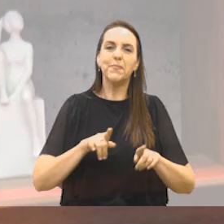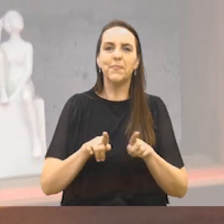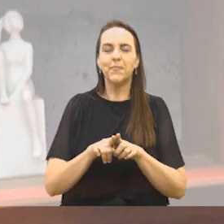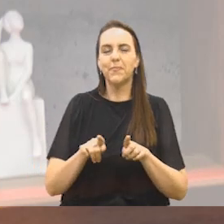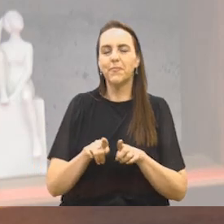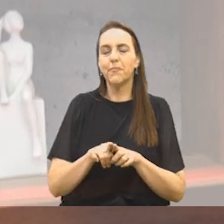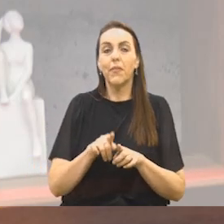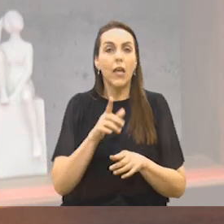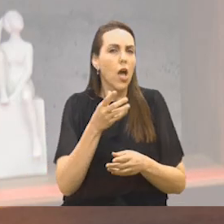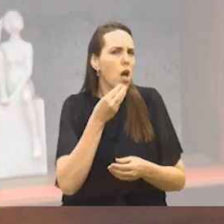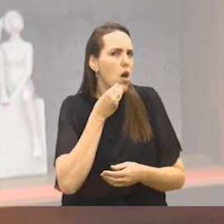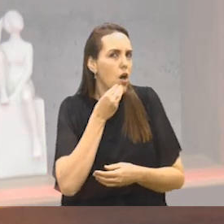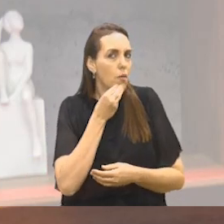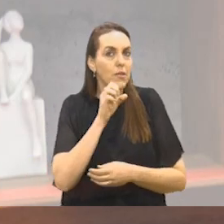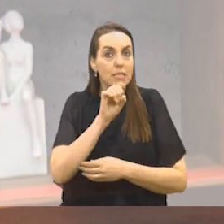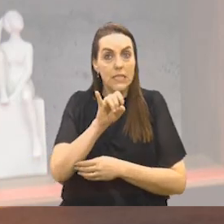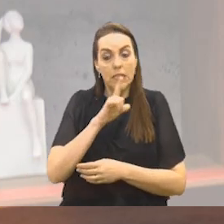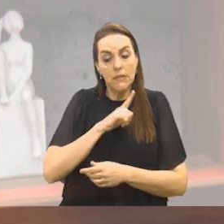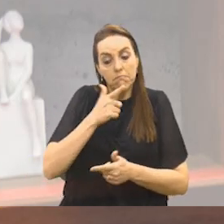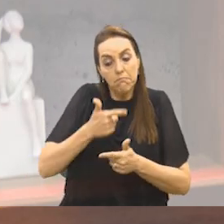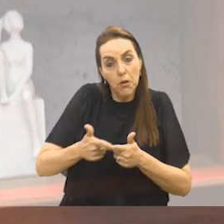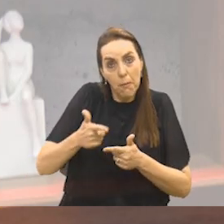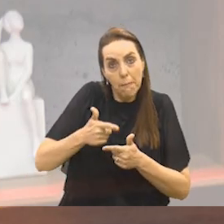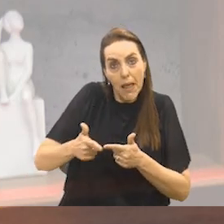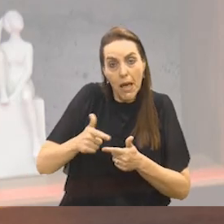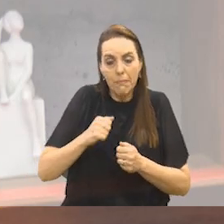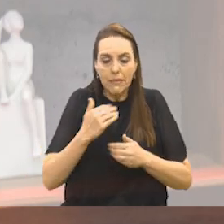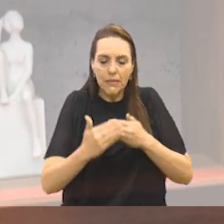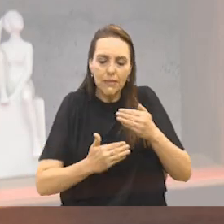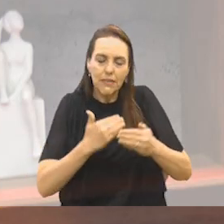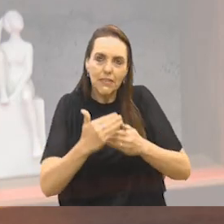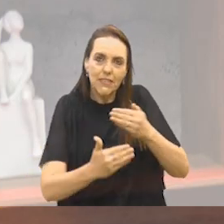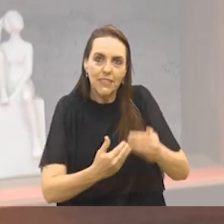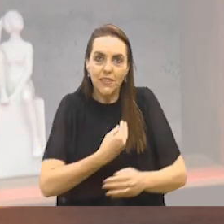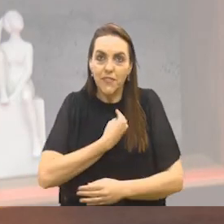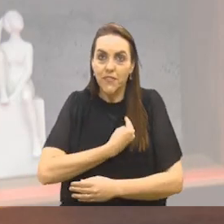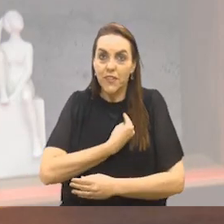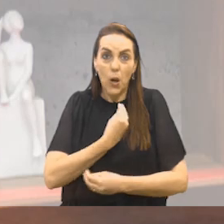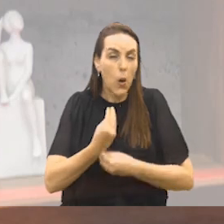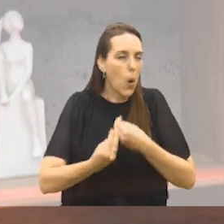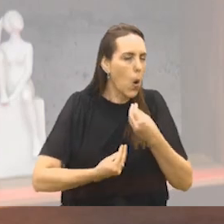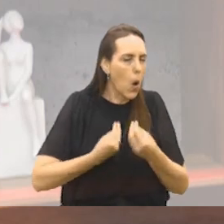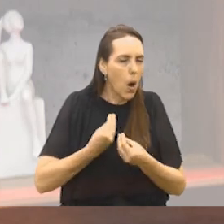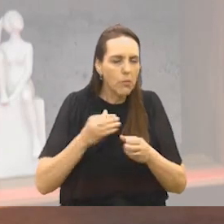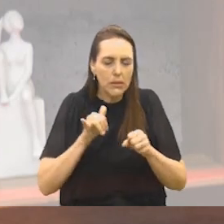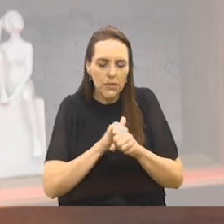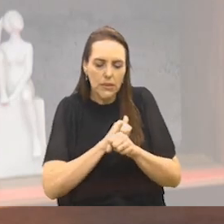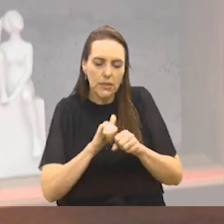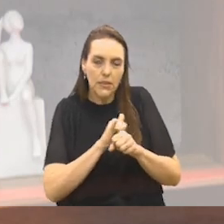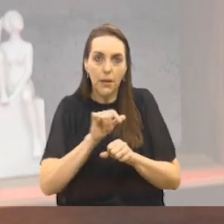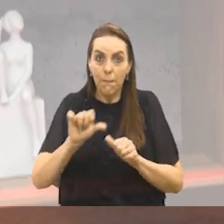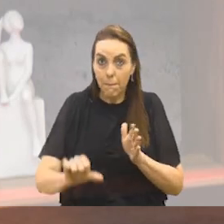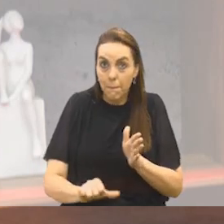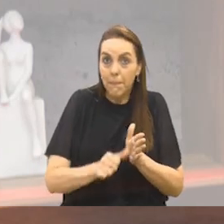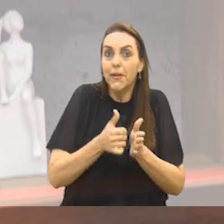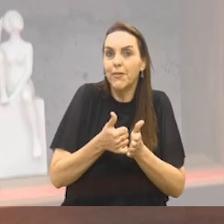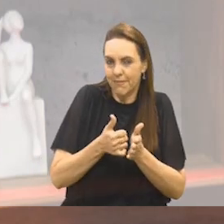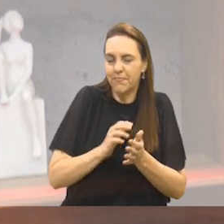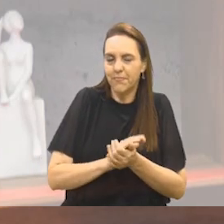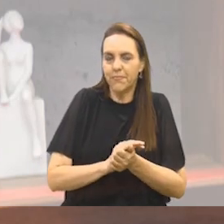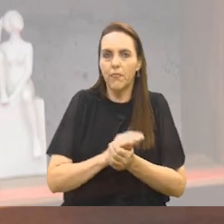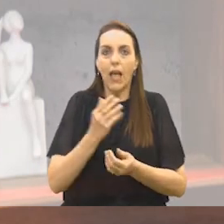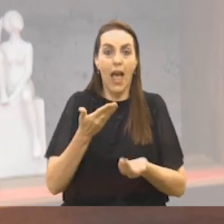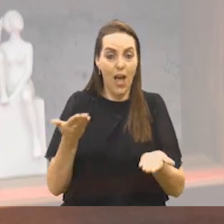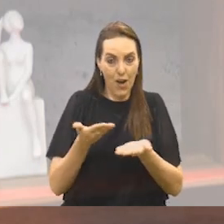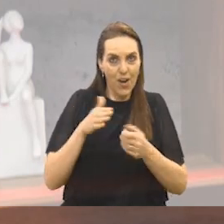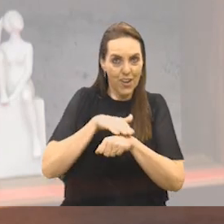mais tranquila. E claro, né? Se a gente tiver alguns problemas no meio do caminho, como que a gente pode saber lidar com